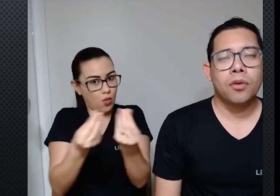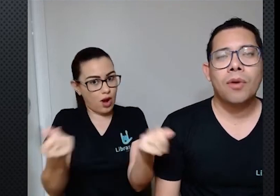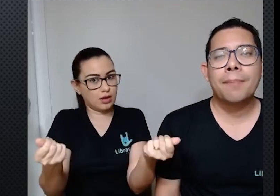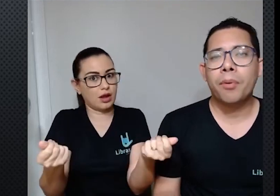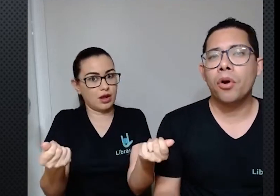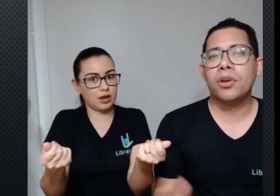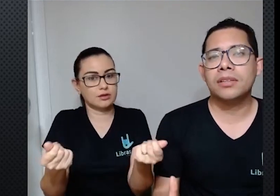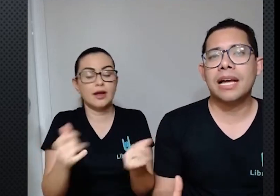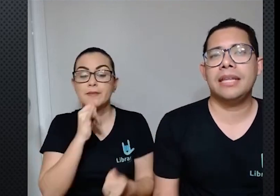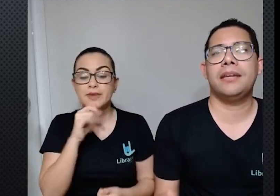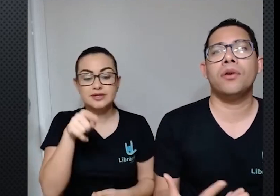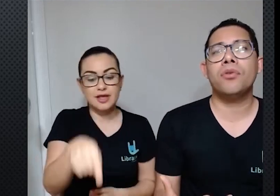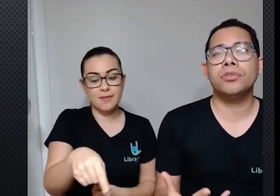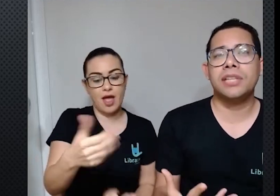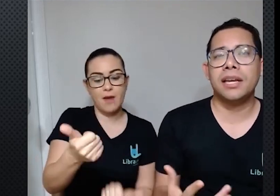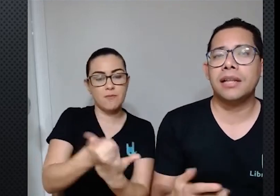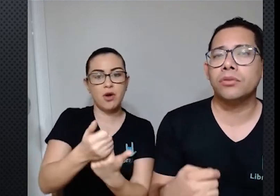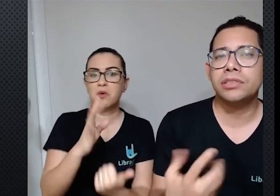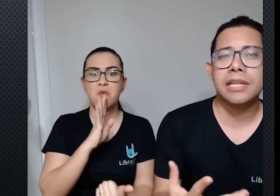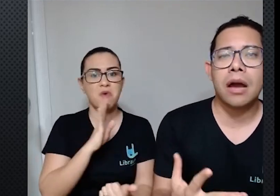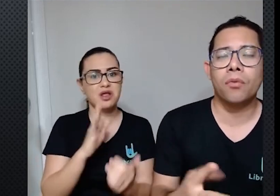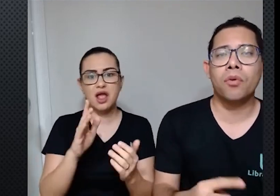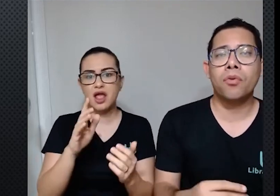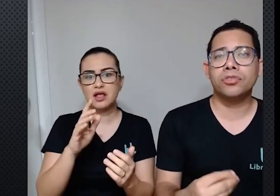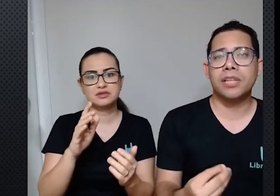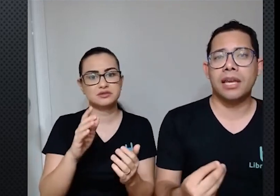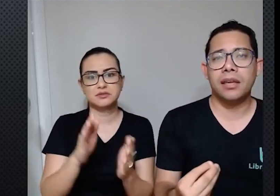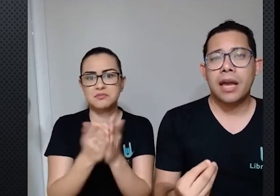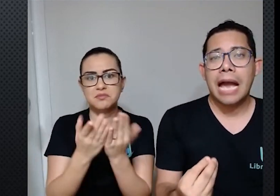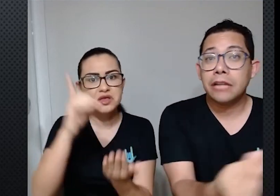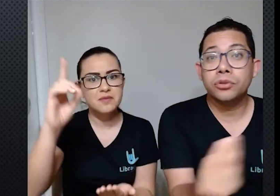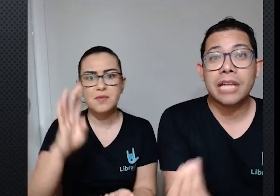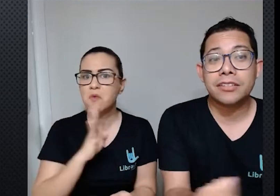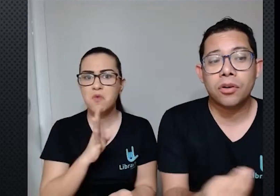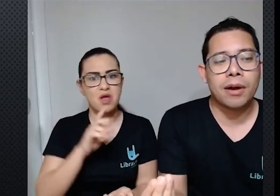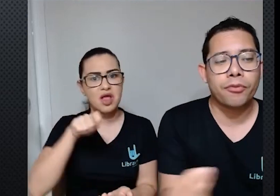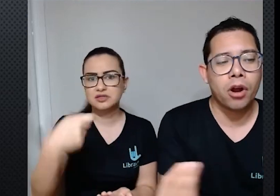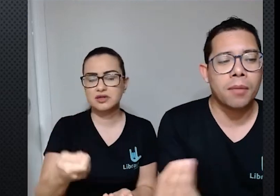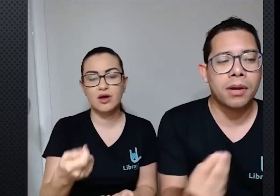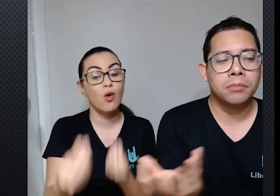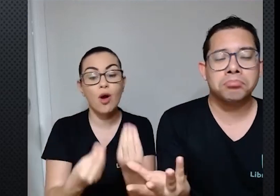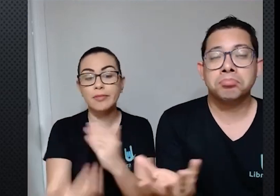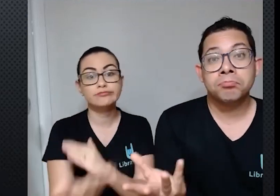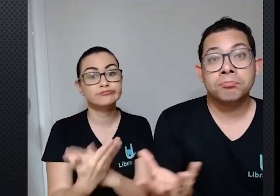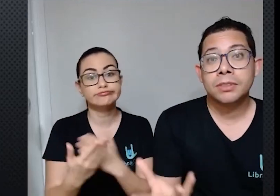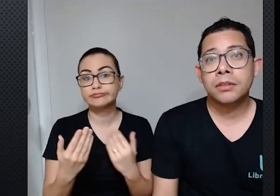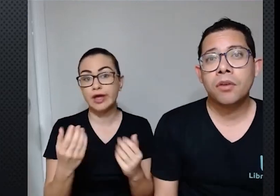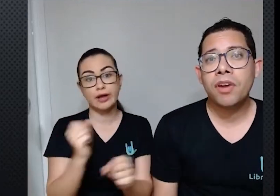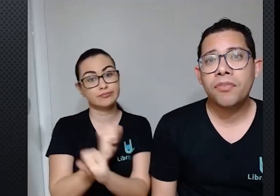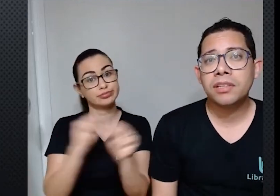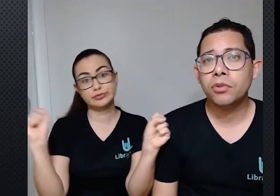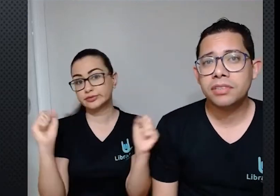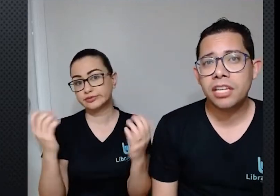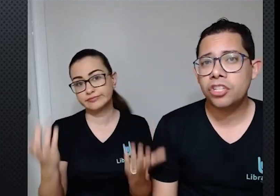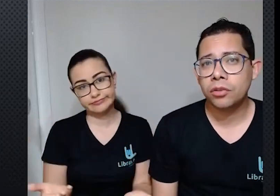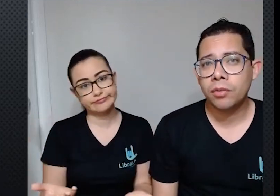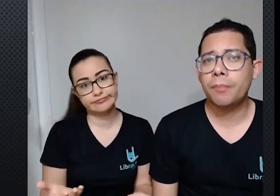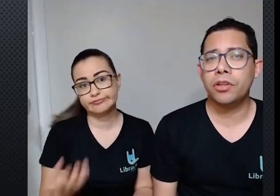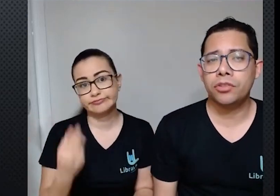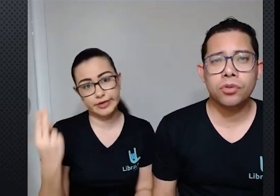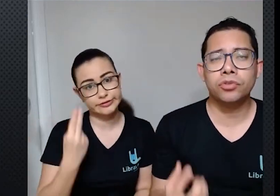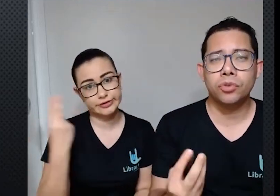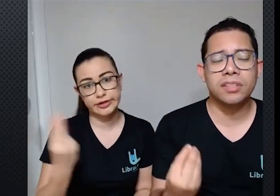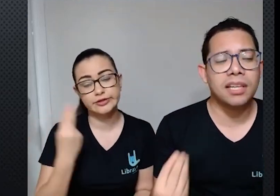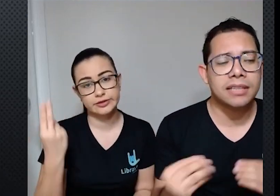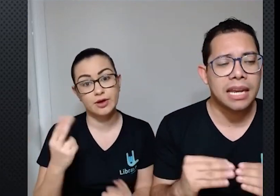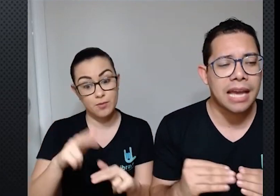Porque um apoio que está ali, que não consegue dar um sinal, não consegue ajudar de alguma forma, não vai fazer muito sentido. É por